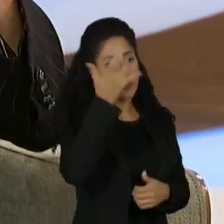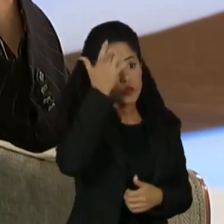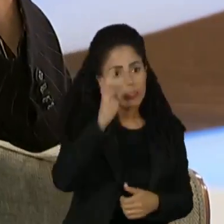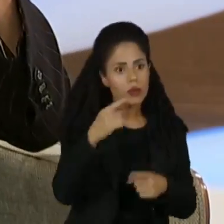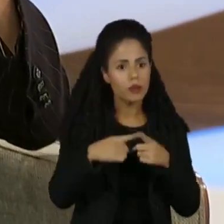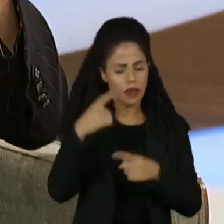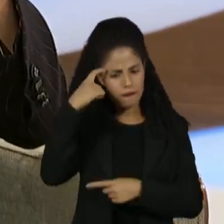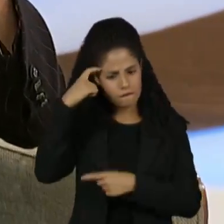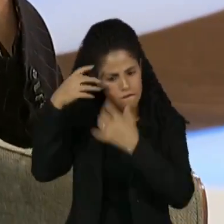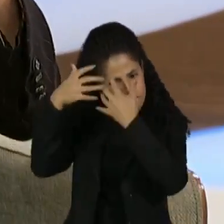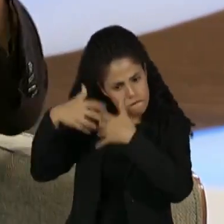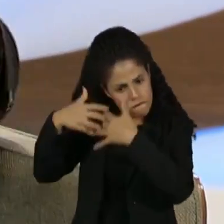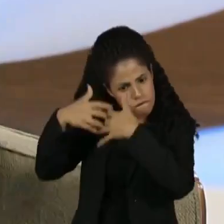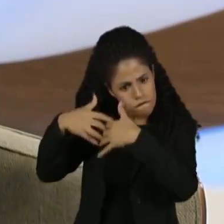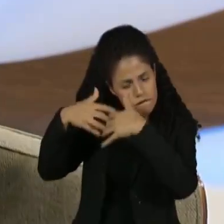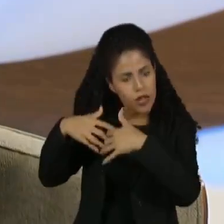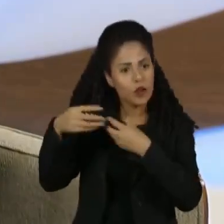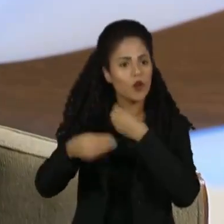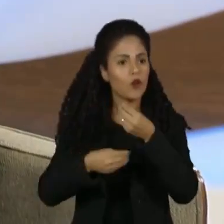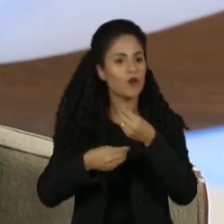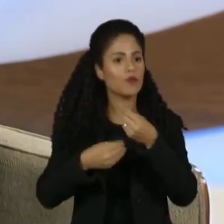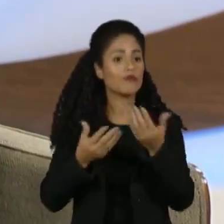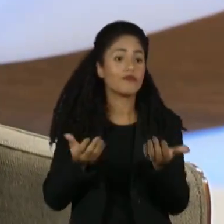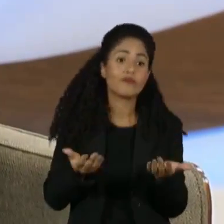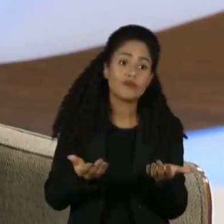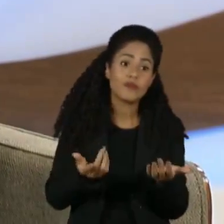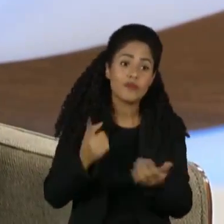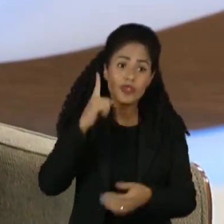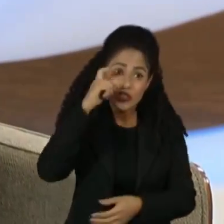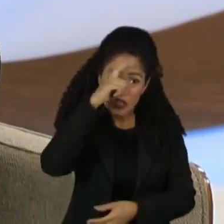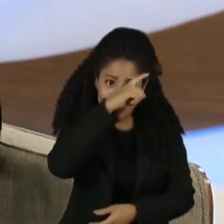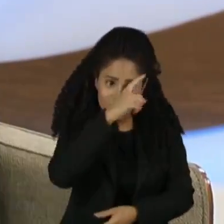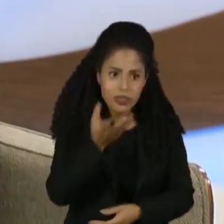racional eu não soubesse, a gente sempre sabe, né? E sempre fica num lugar de trauma.